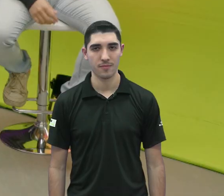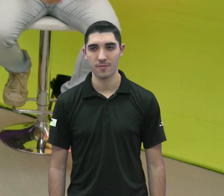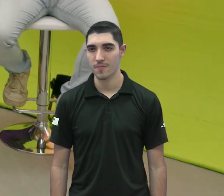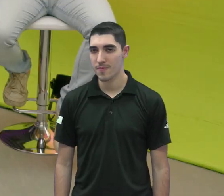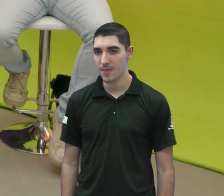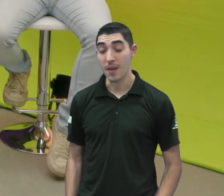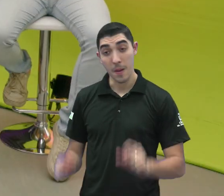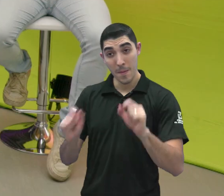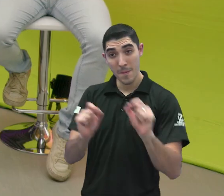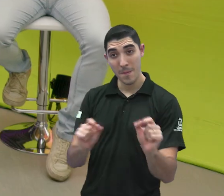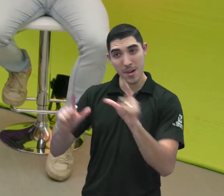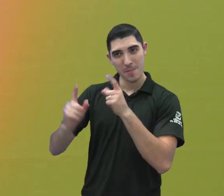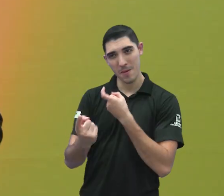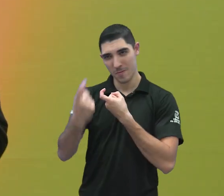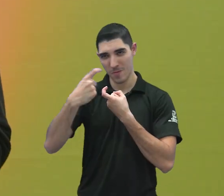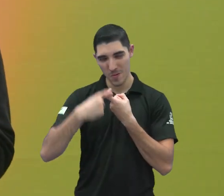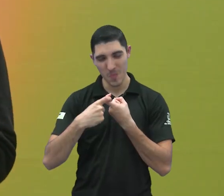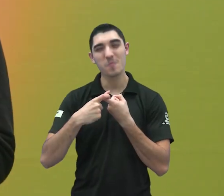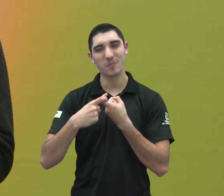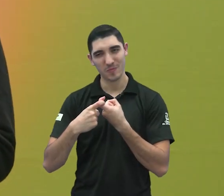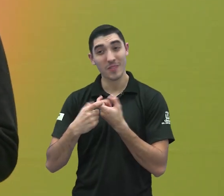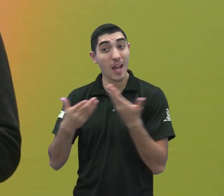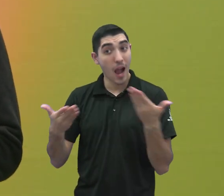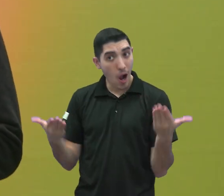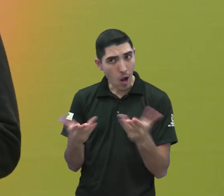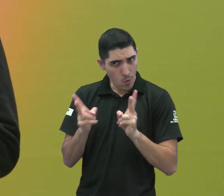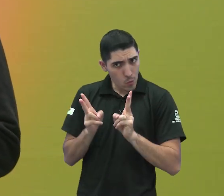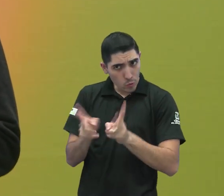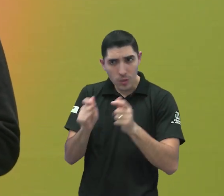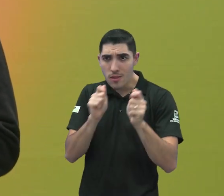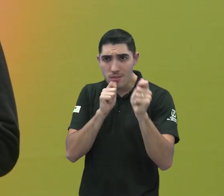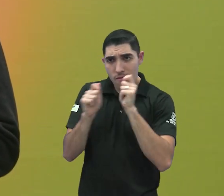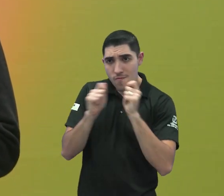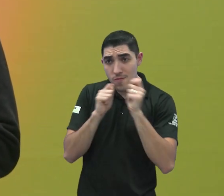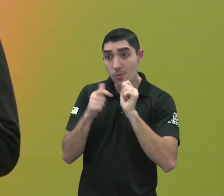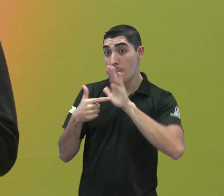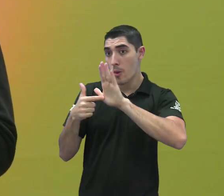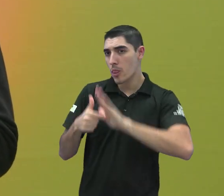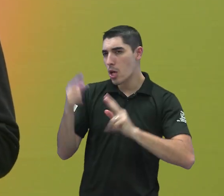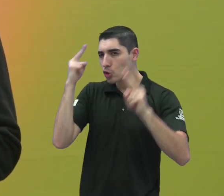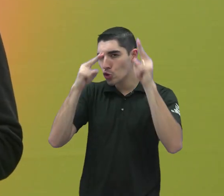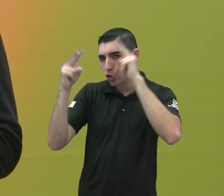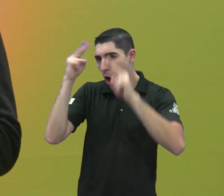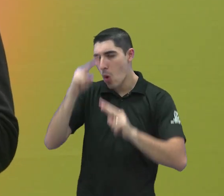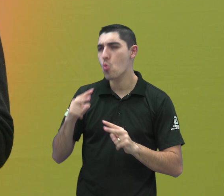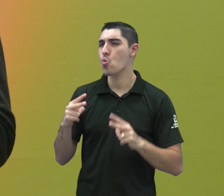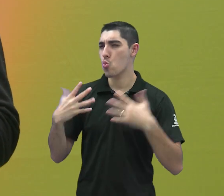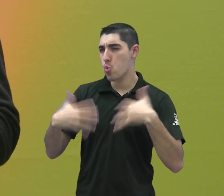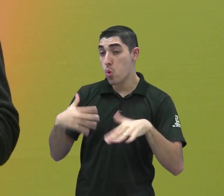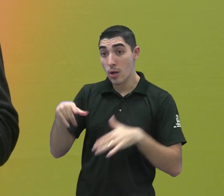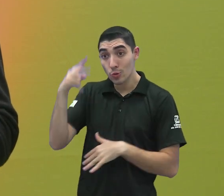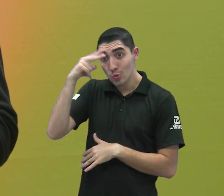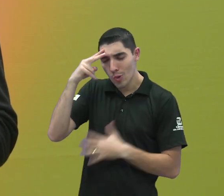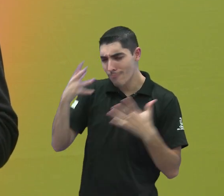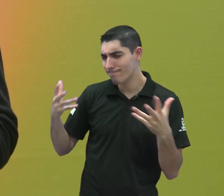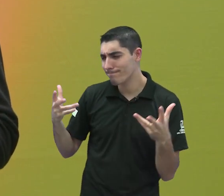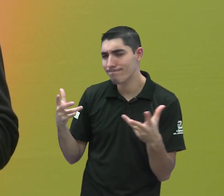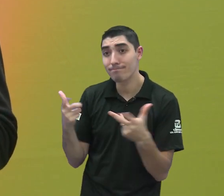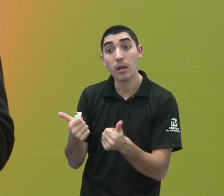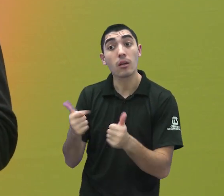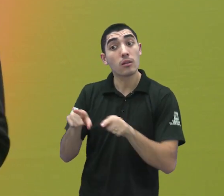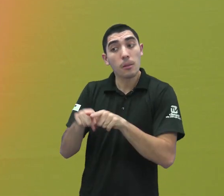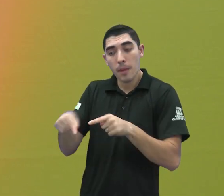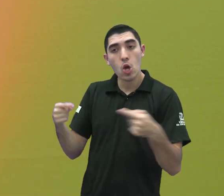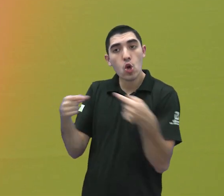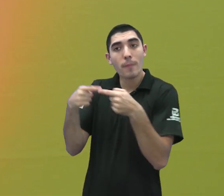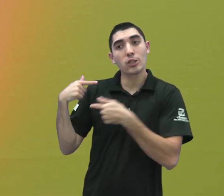Estamos de volta com Conexão Cultura e bora com mais uma matéria repleta de história, hein? História para contar e história que marca várias